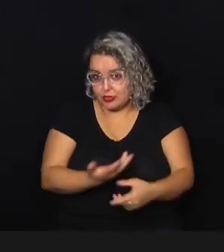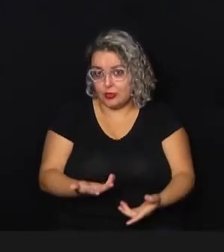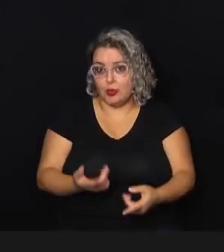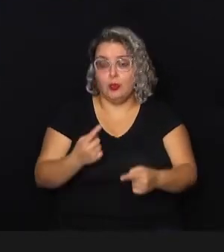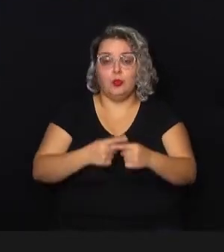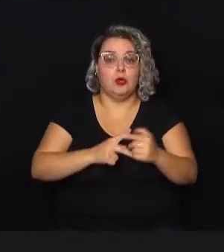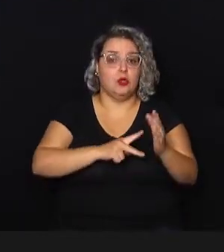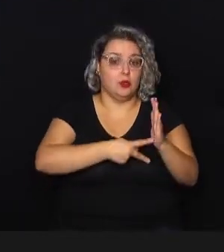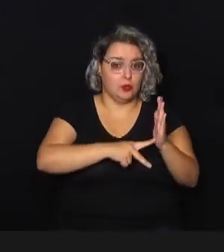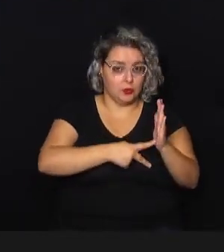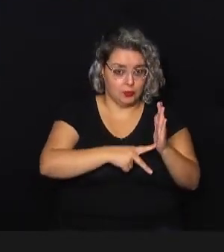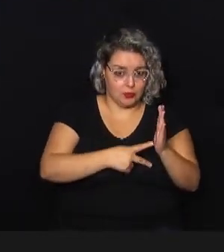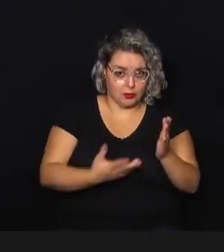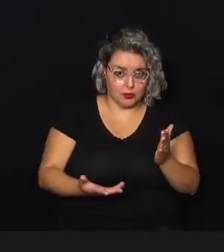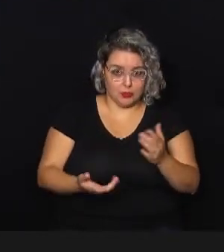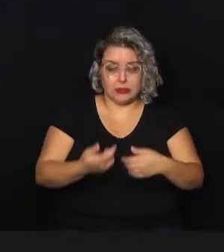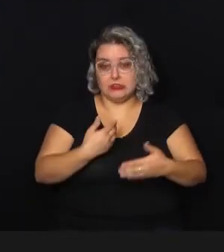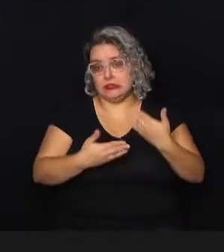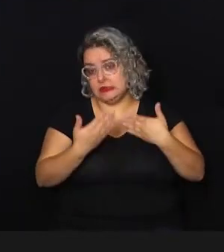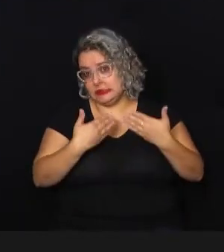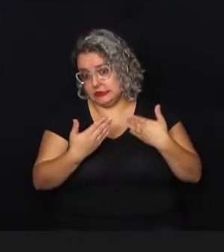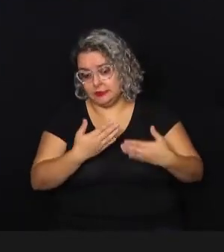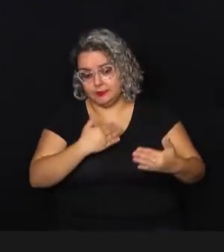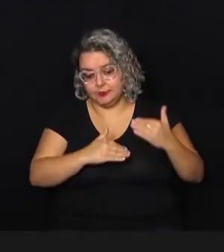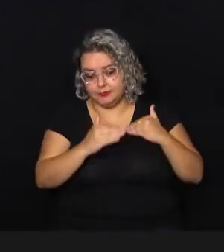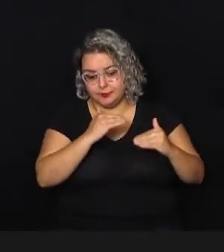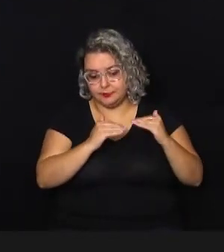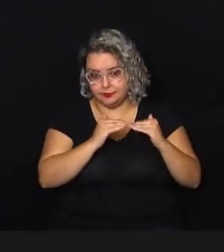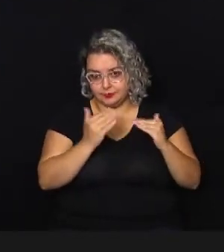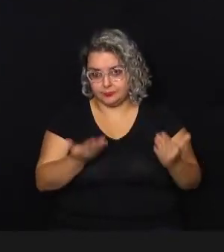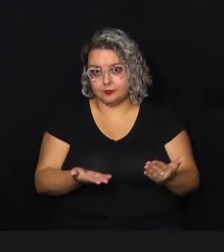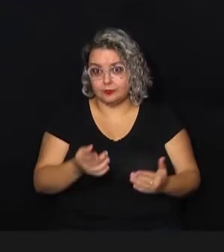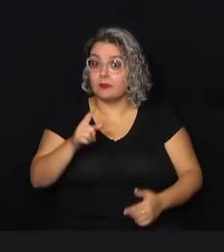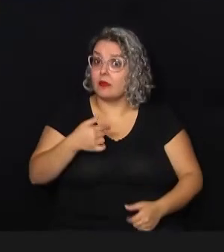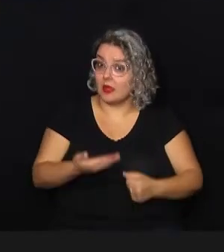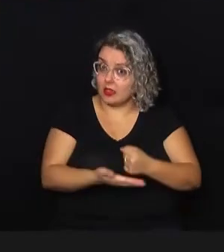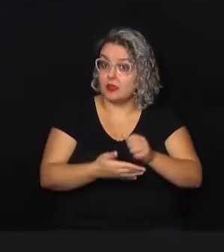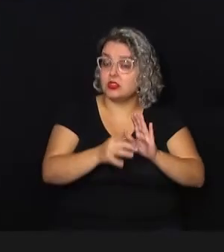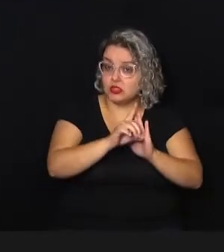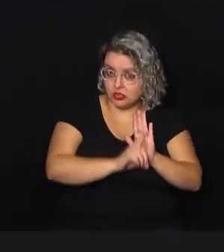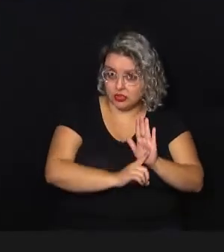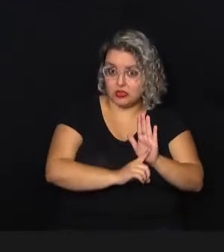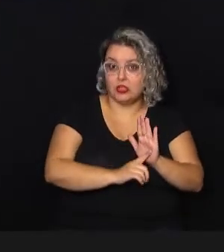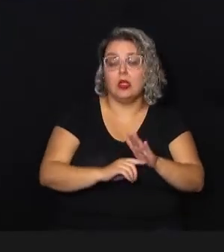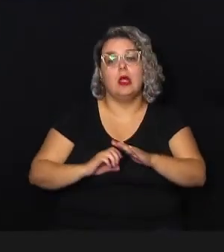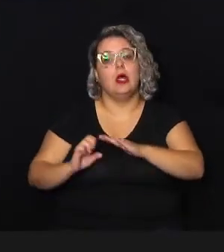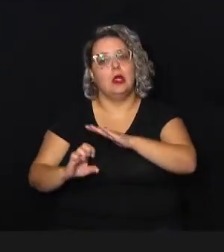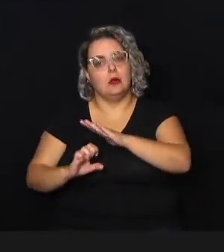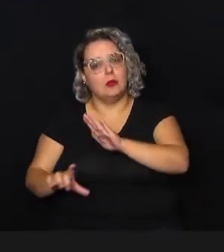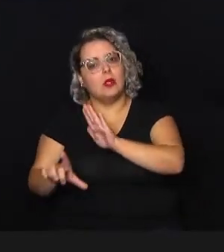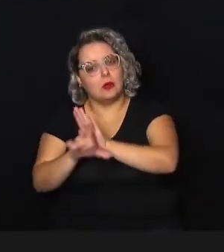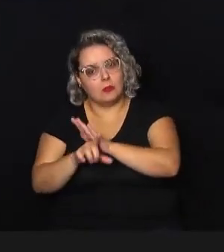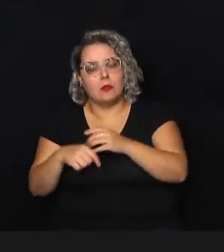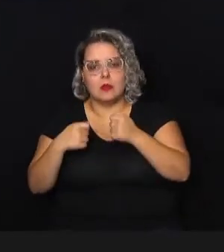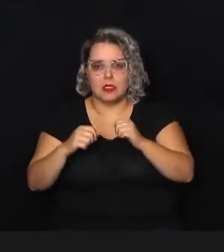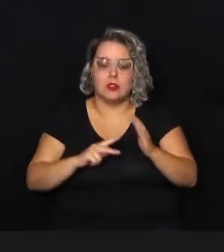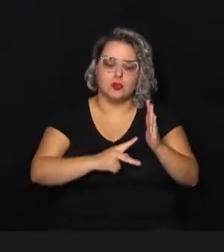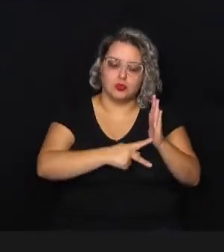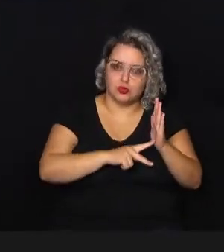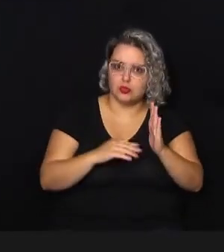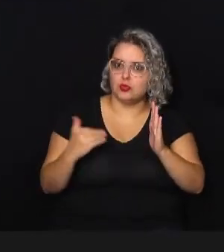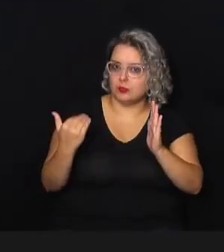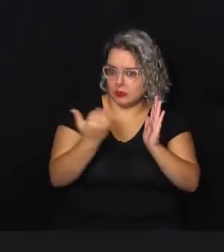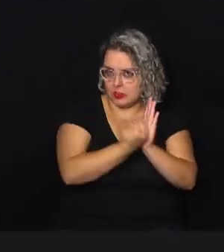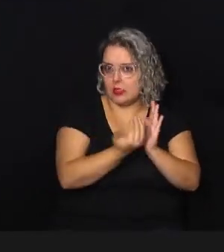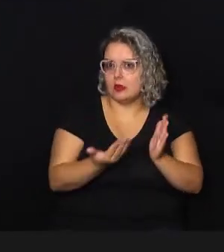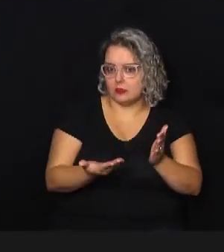sindicato, essa negociação, ela é fonte de direito. Então, a empresa, além da legislação comum, ela deve seguir também o que